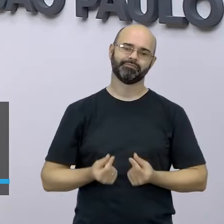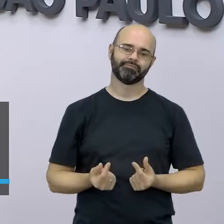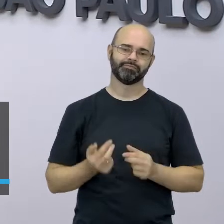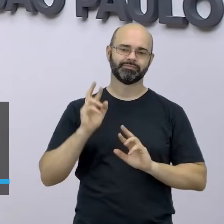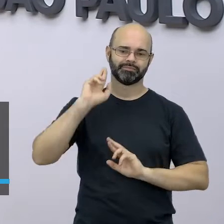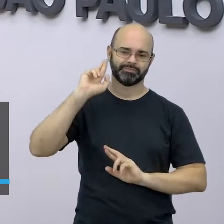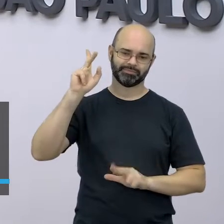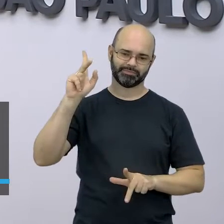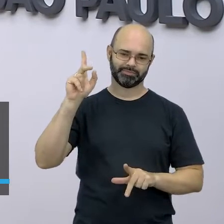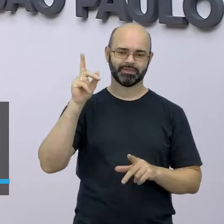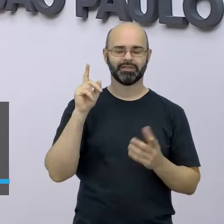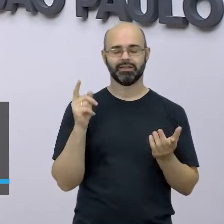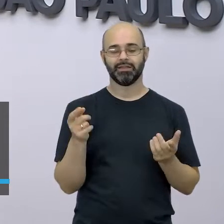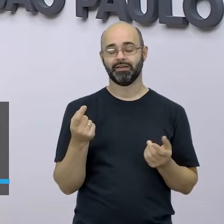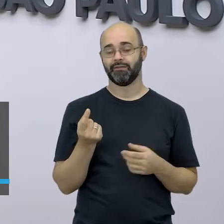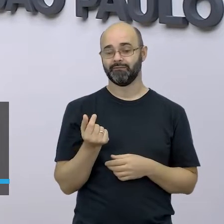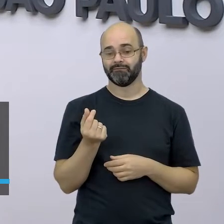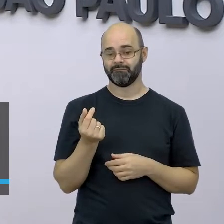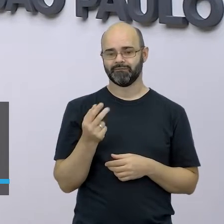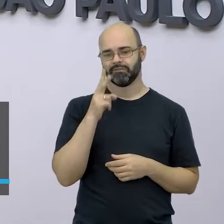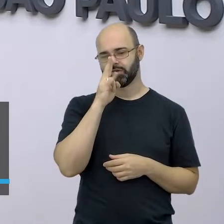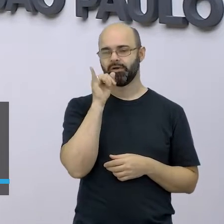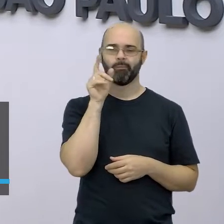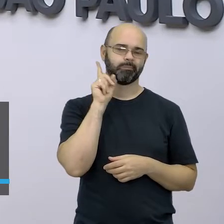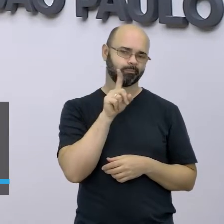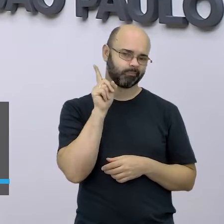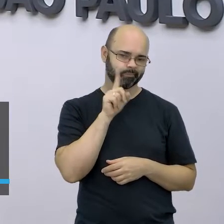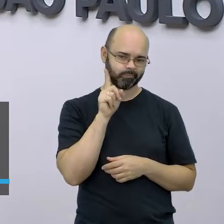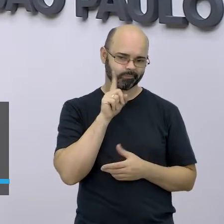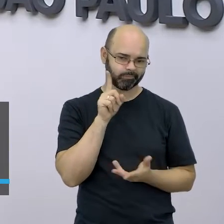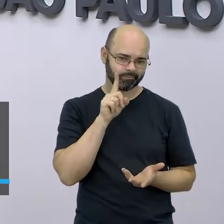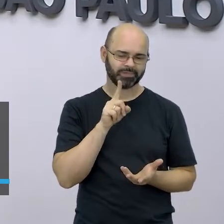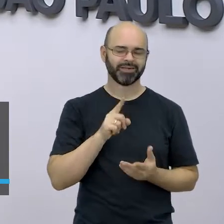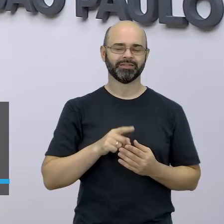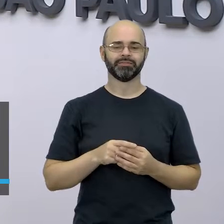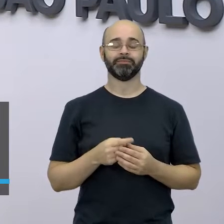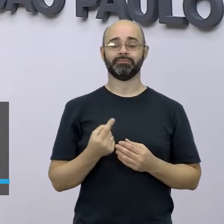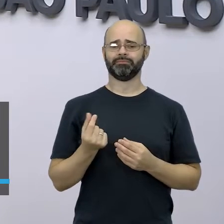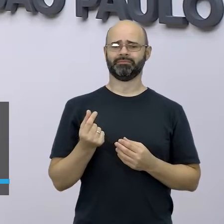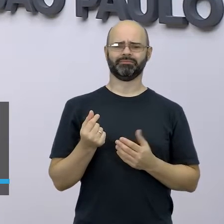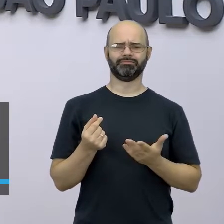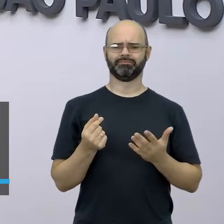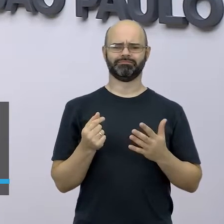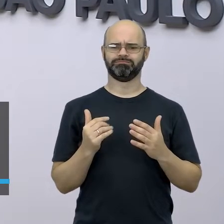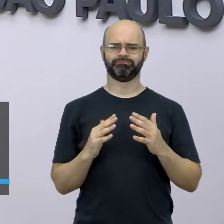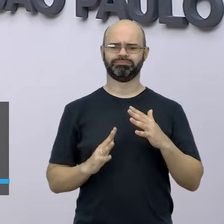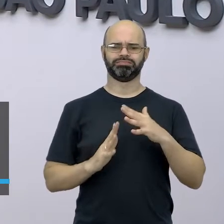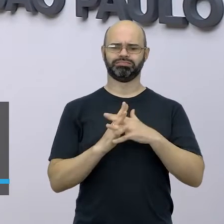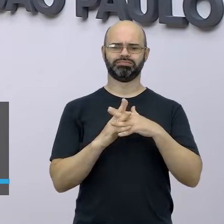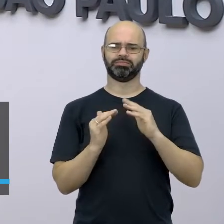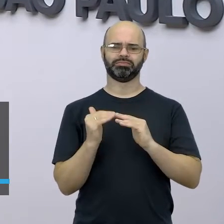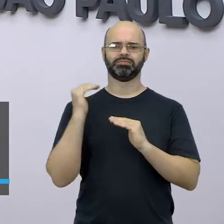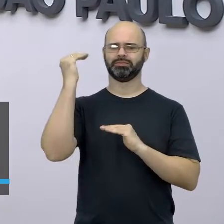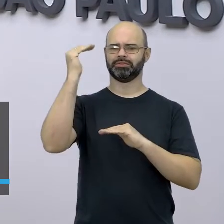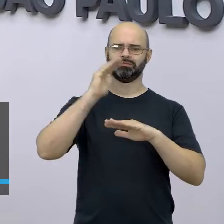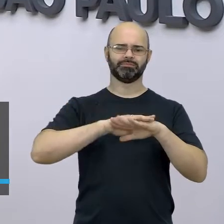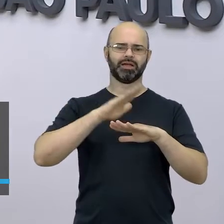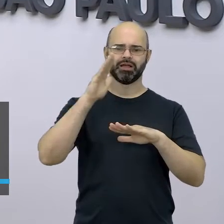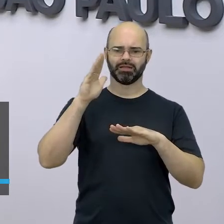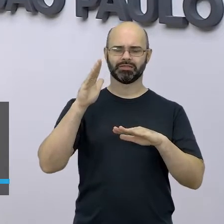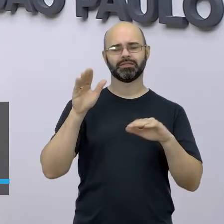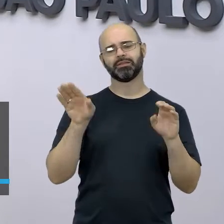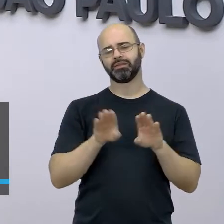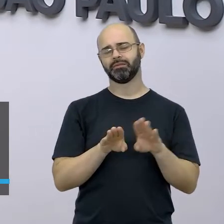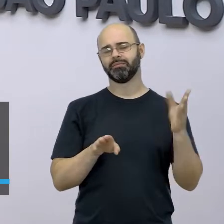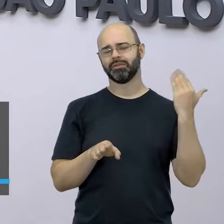o poder econômico de países como os Estados Unidos é um poder muito superior ao dos países que eram chamados